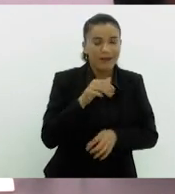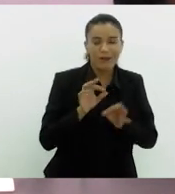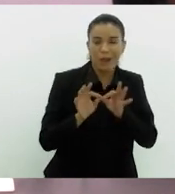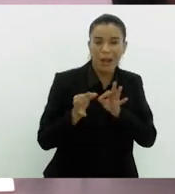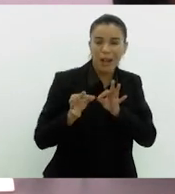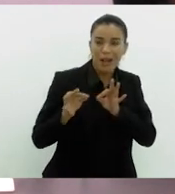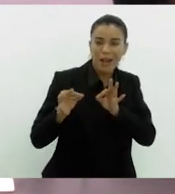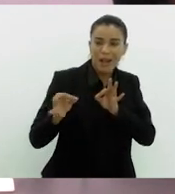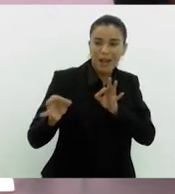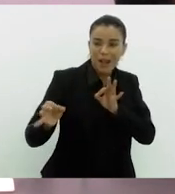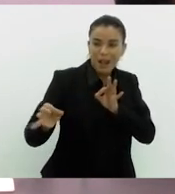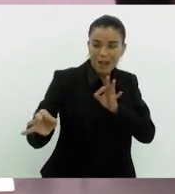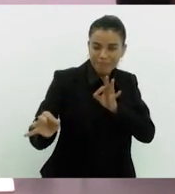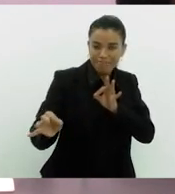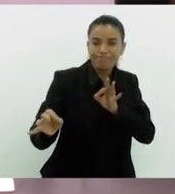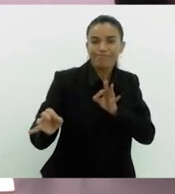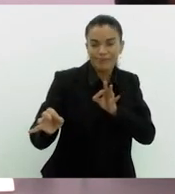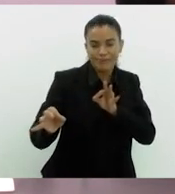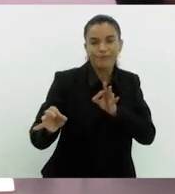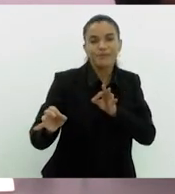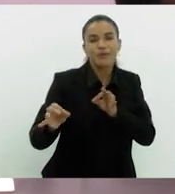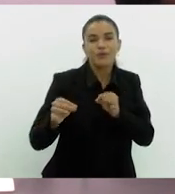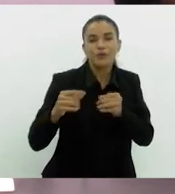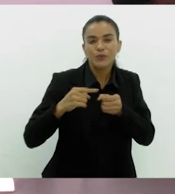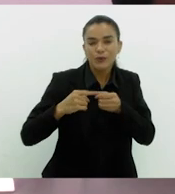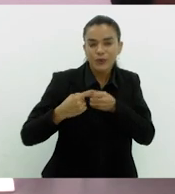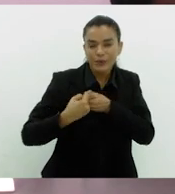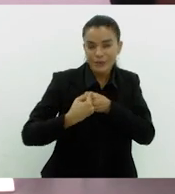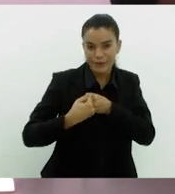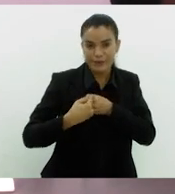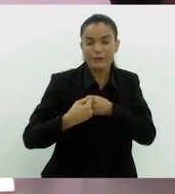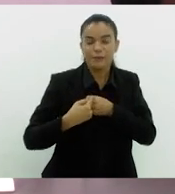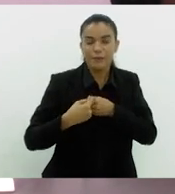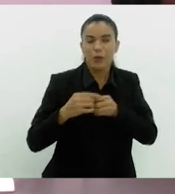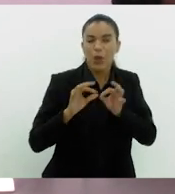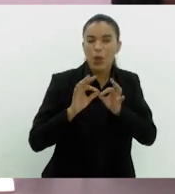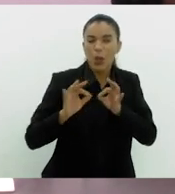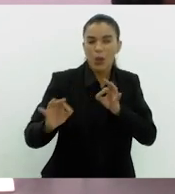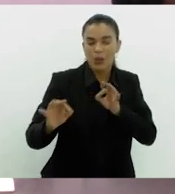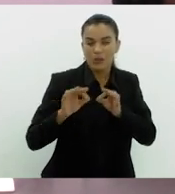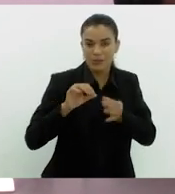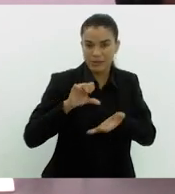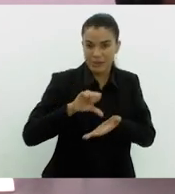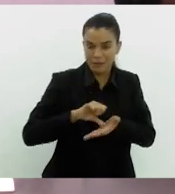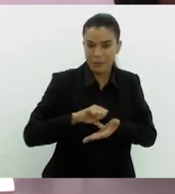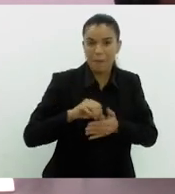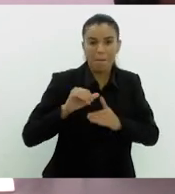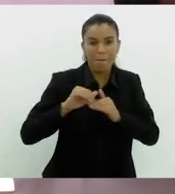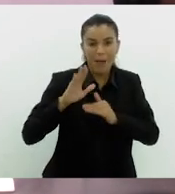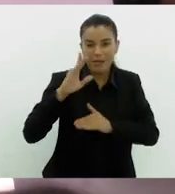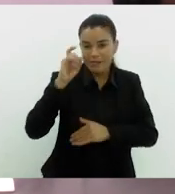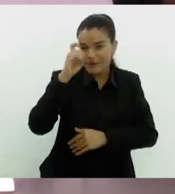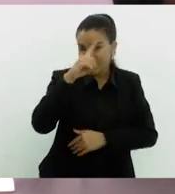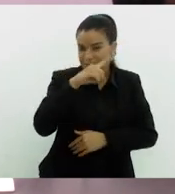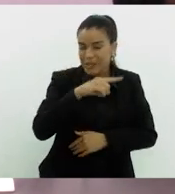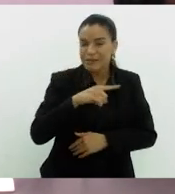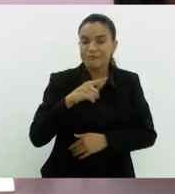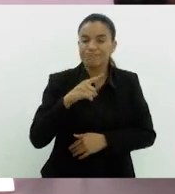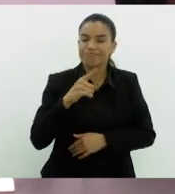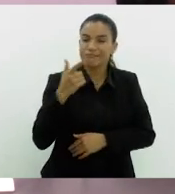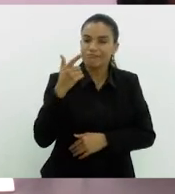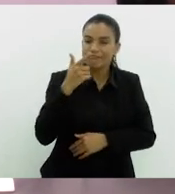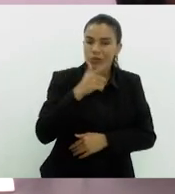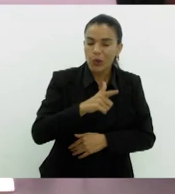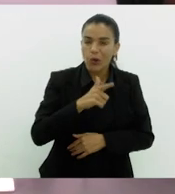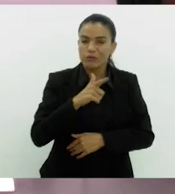mais distantes da nossa cidade, da capital, e que, portanto, têm ainda mais dificuldade de acesso a equipamentos que